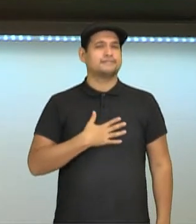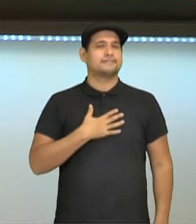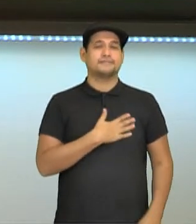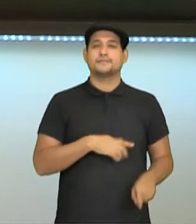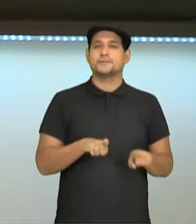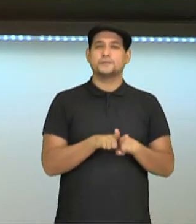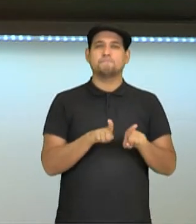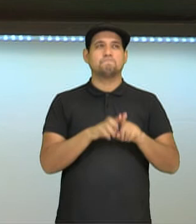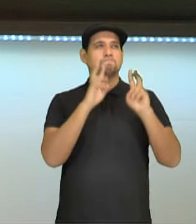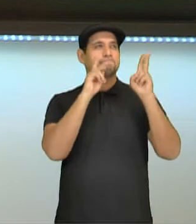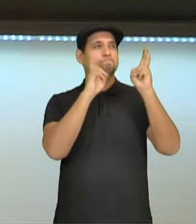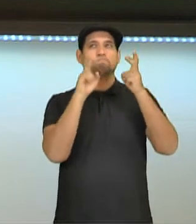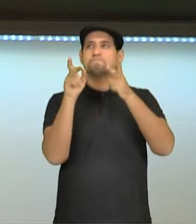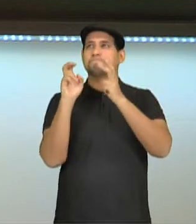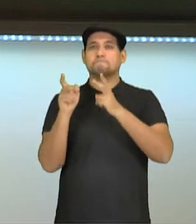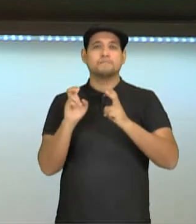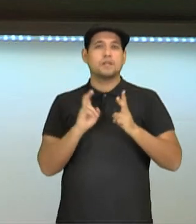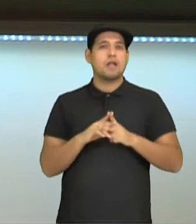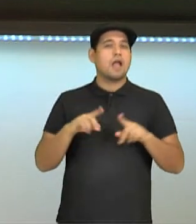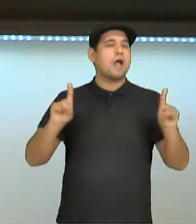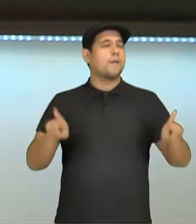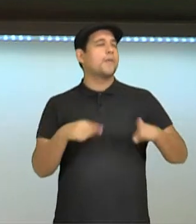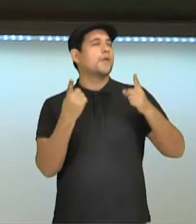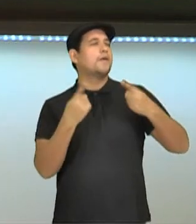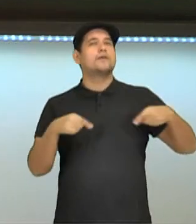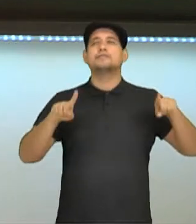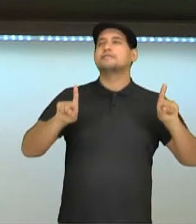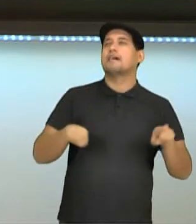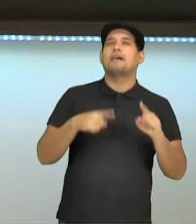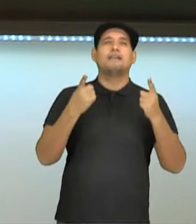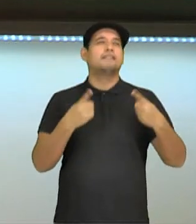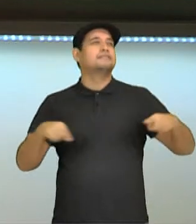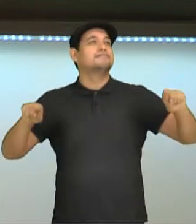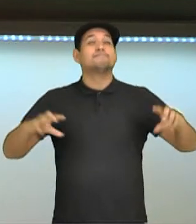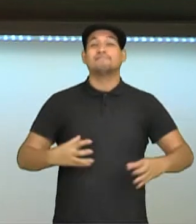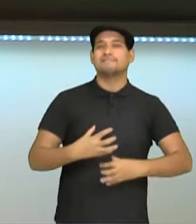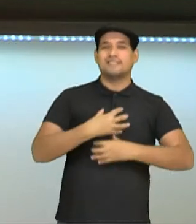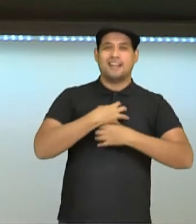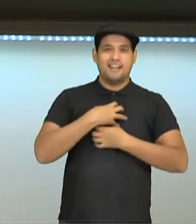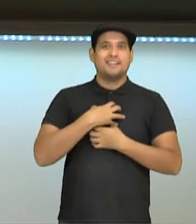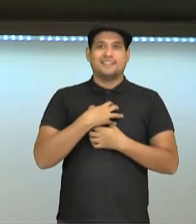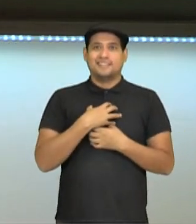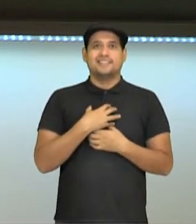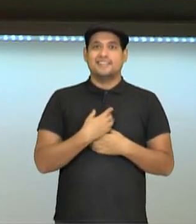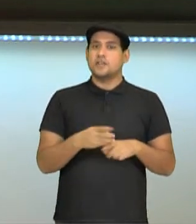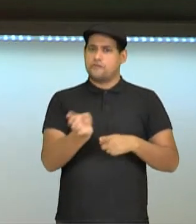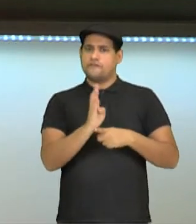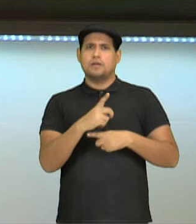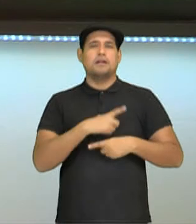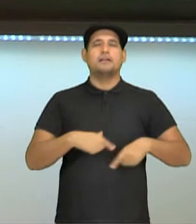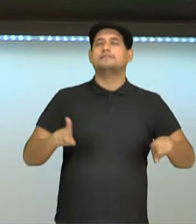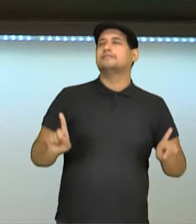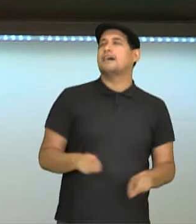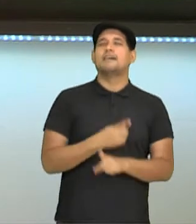de perceber a trilha sonora. A trilha sonora me chama muito a atenção. Eu acho que sem a trilha